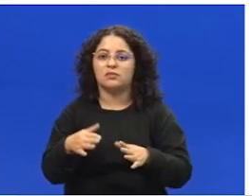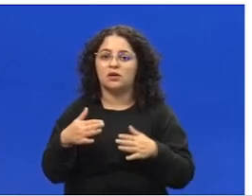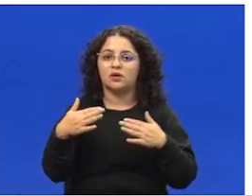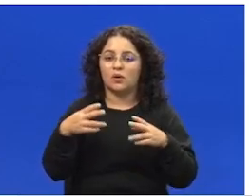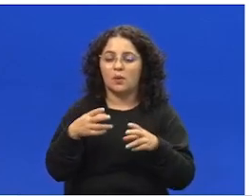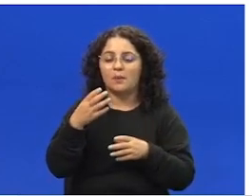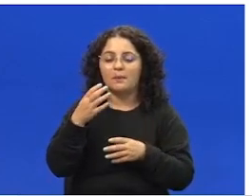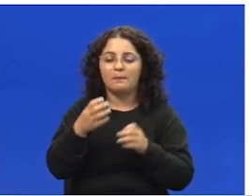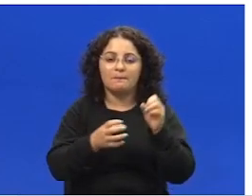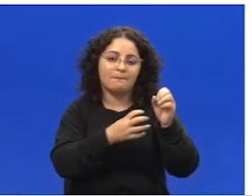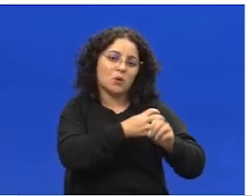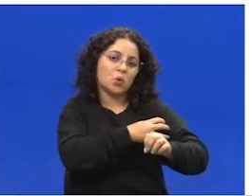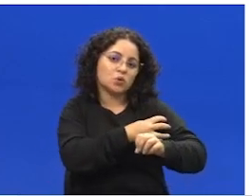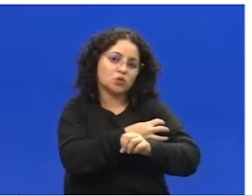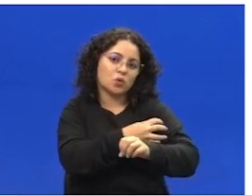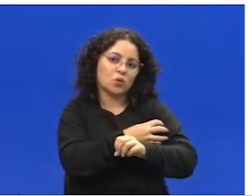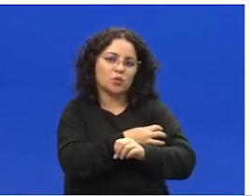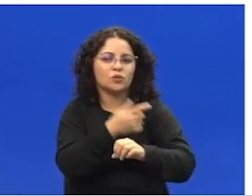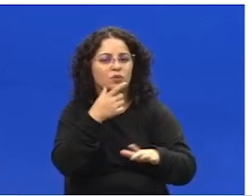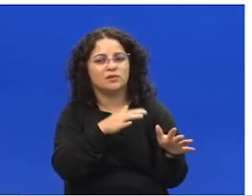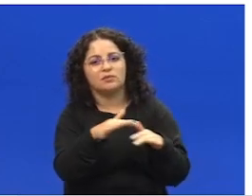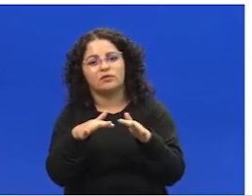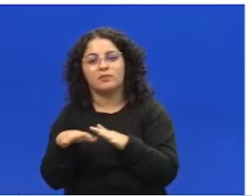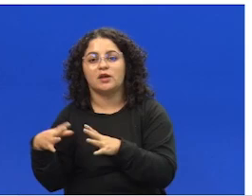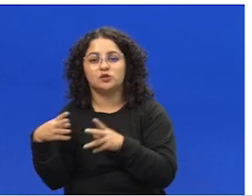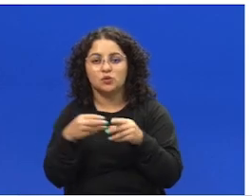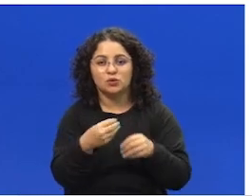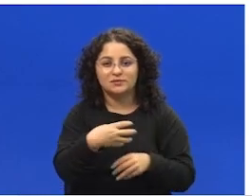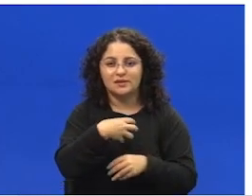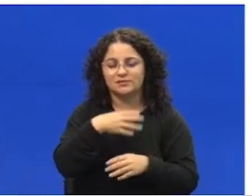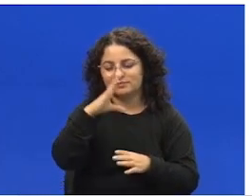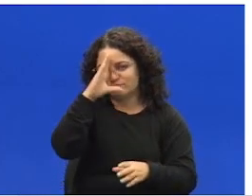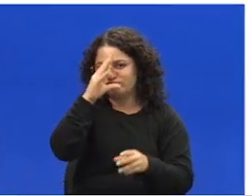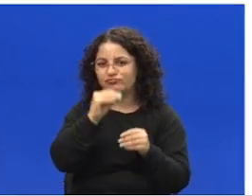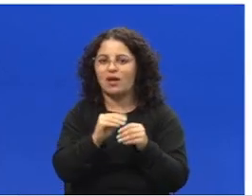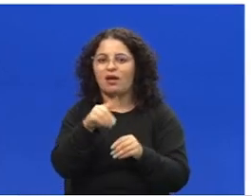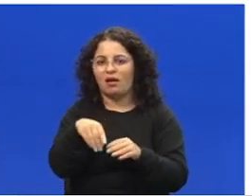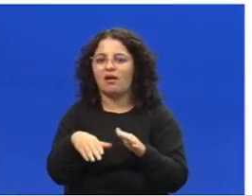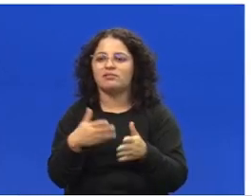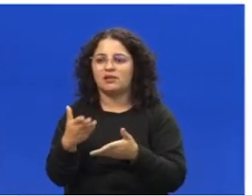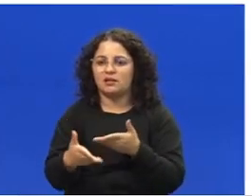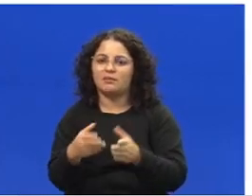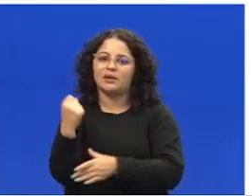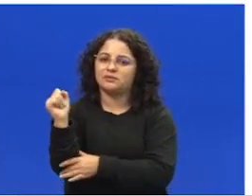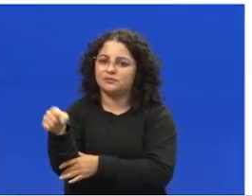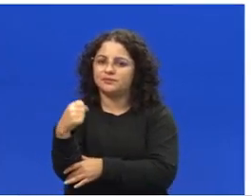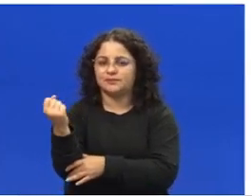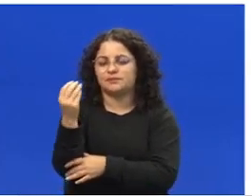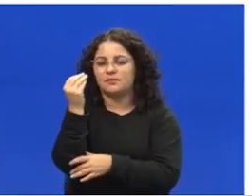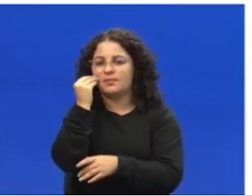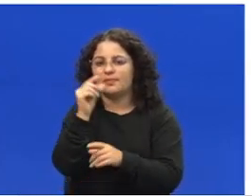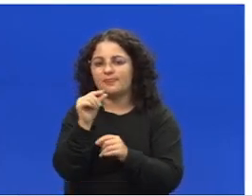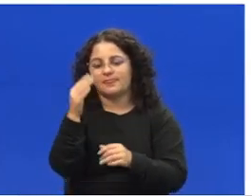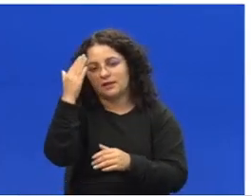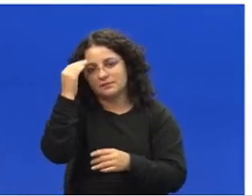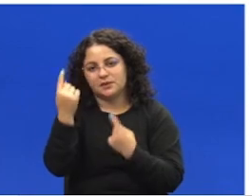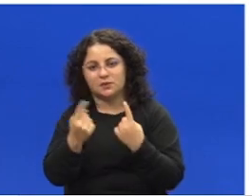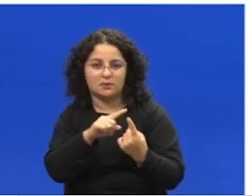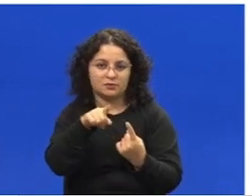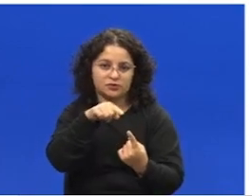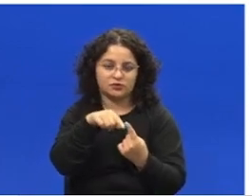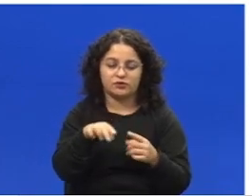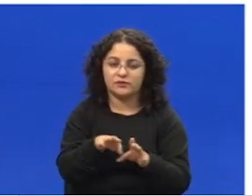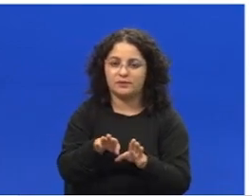quadro de sintomas já vai direcionar o nosso tratamento de reabilitação, onde eu procuro determinar os objetivos